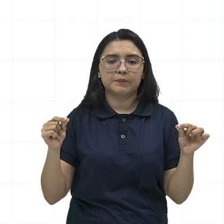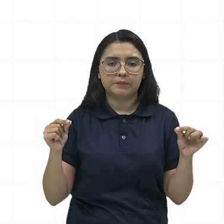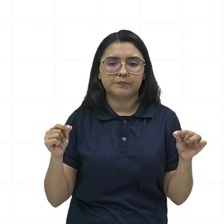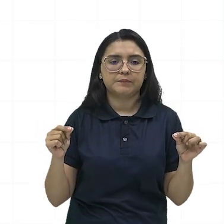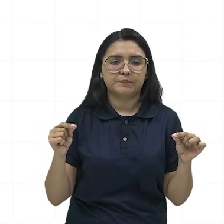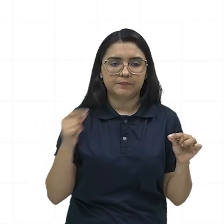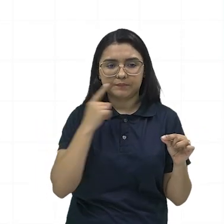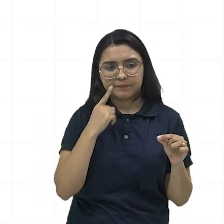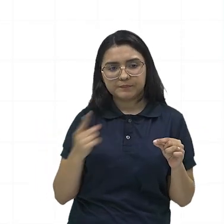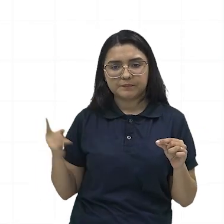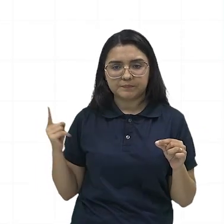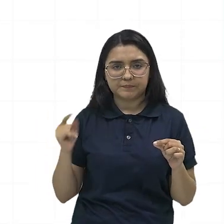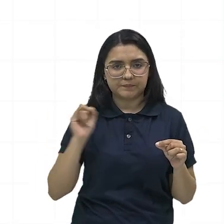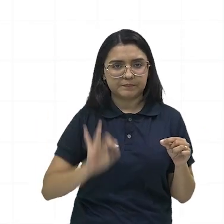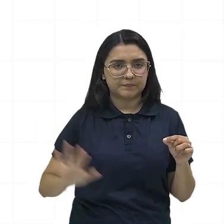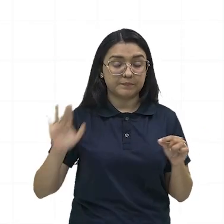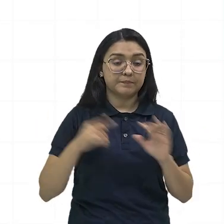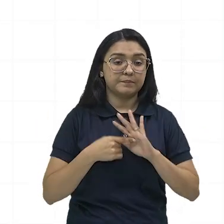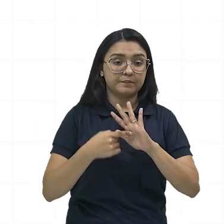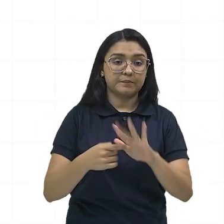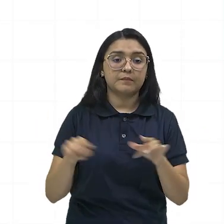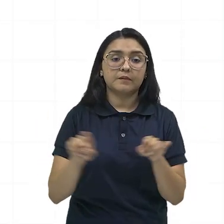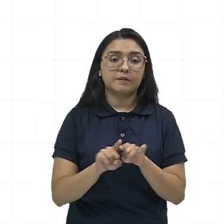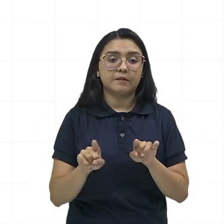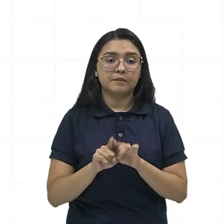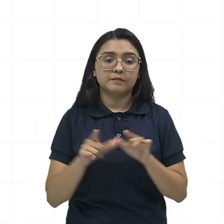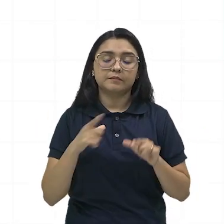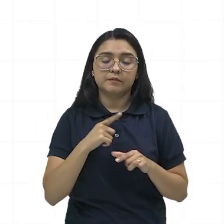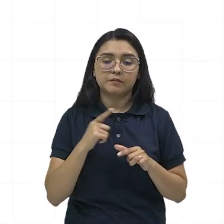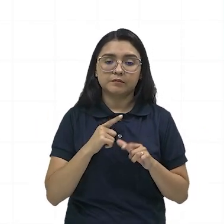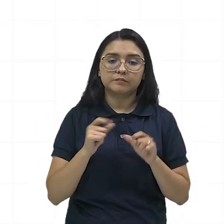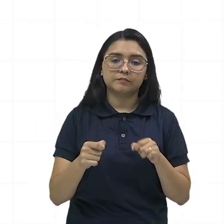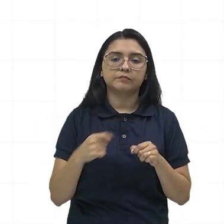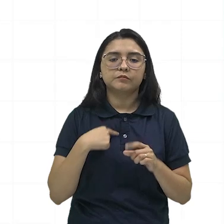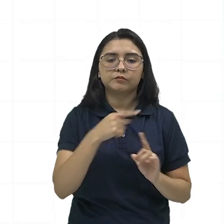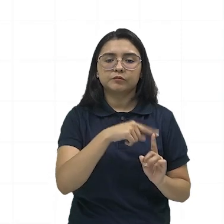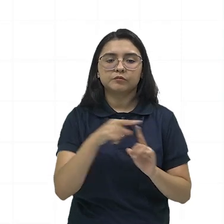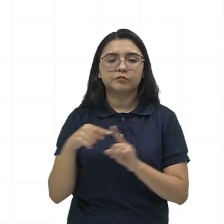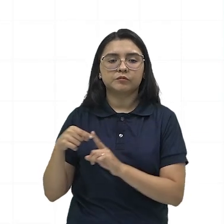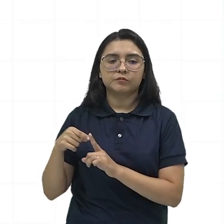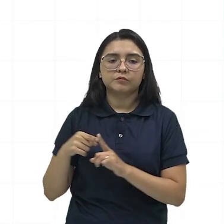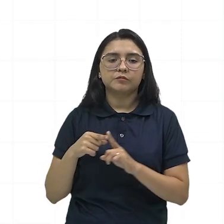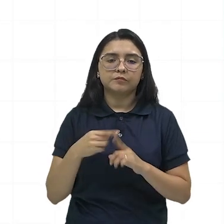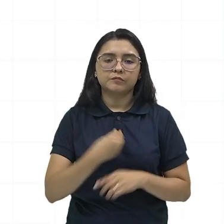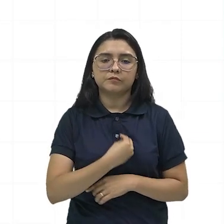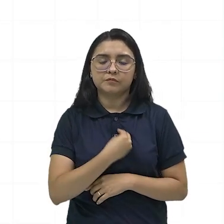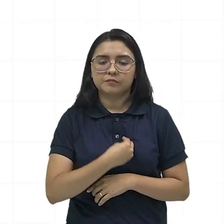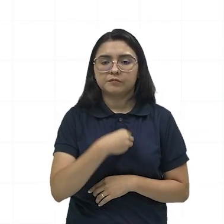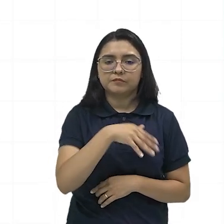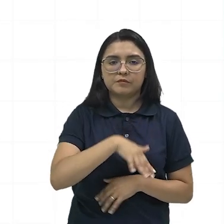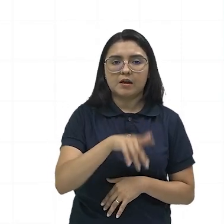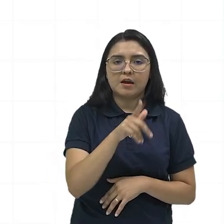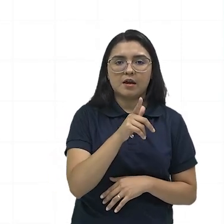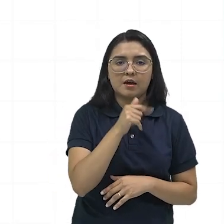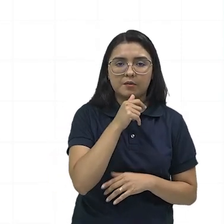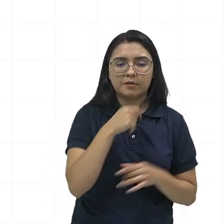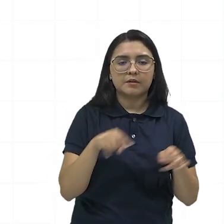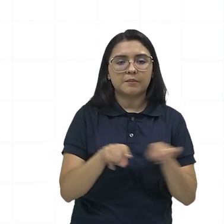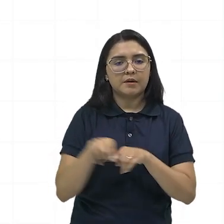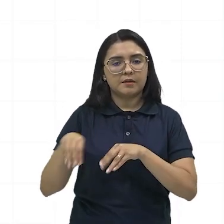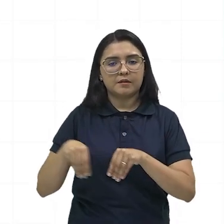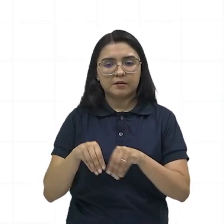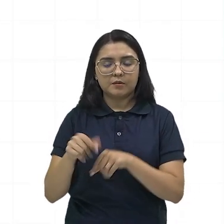nas extremidades, e muitas espécies são de vida livre e ocupam ambientes aquáticos e terrestres. Outros